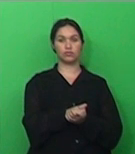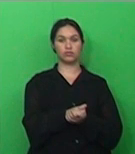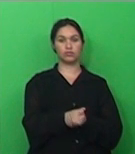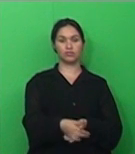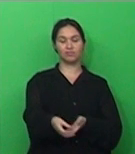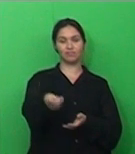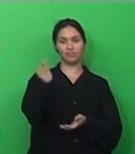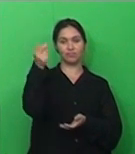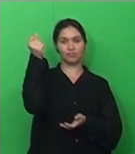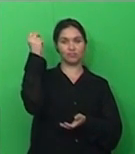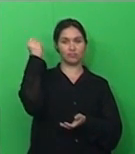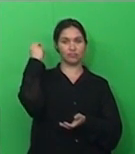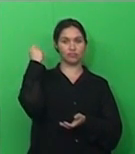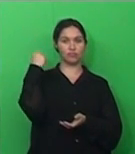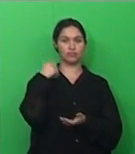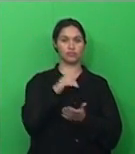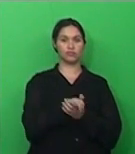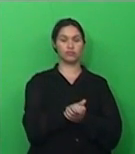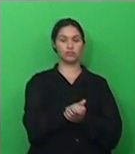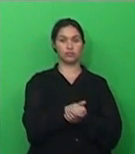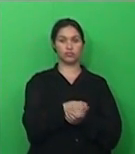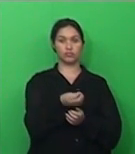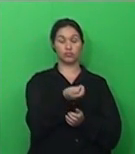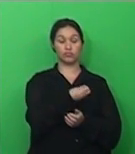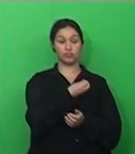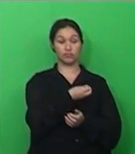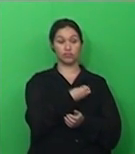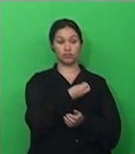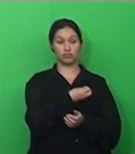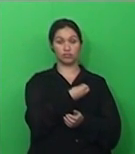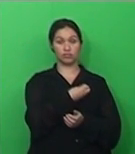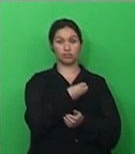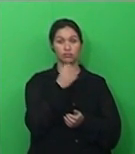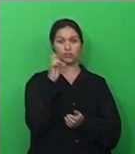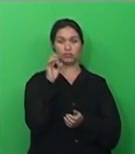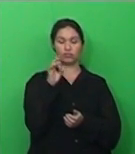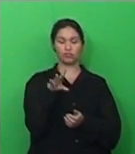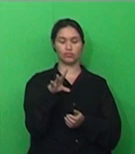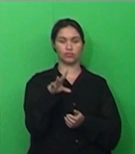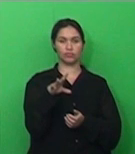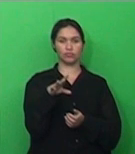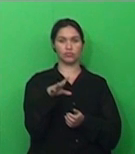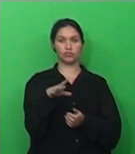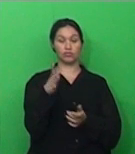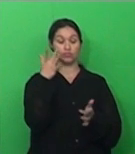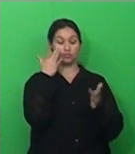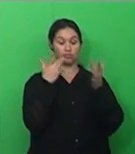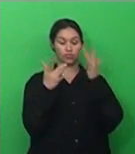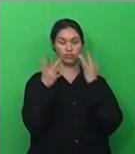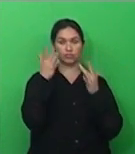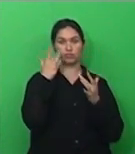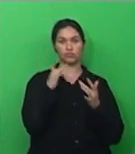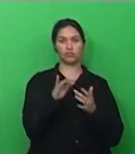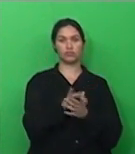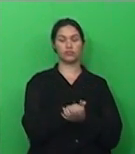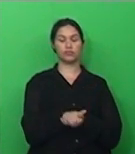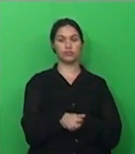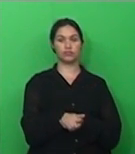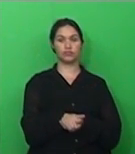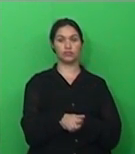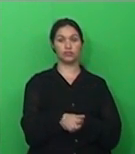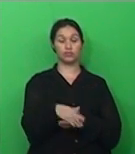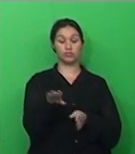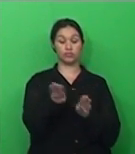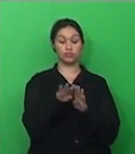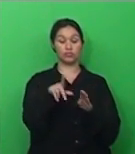vive exclusivamente do fazer teatral. No ano de 2011, o grupo monta o espetáculo de rua